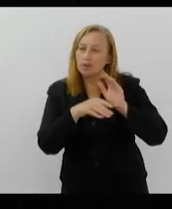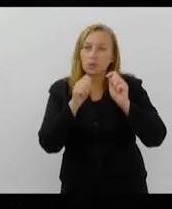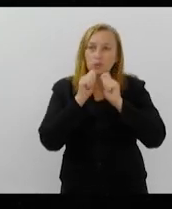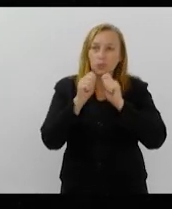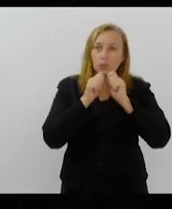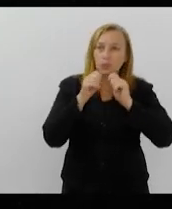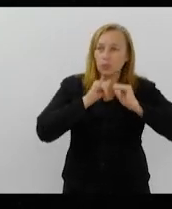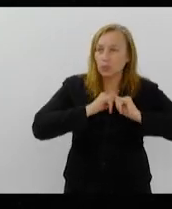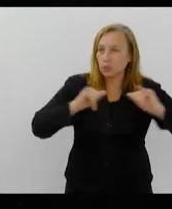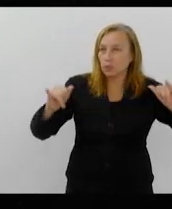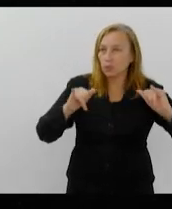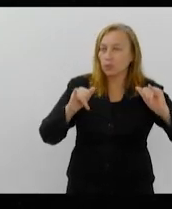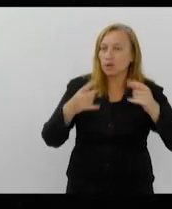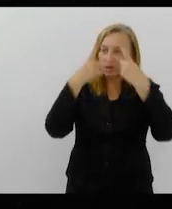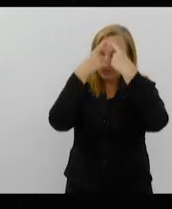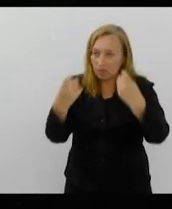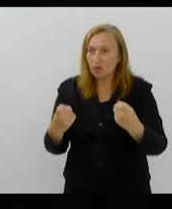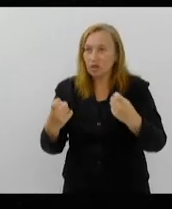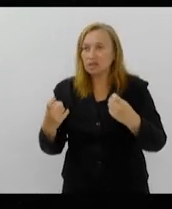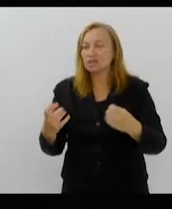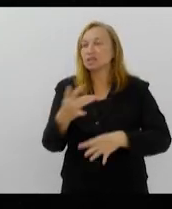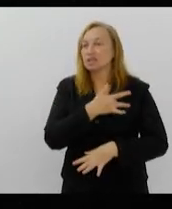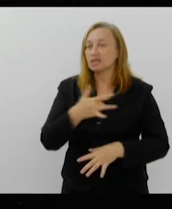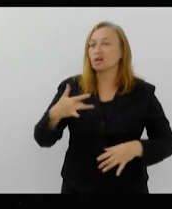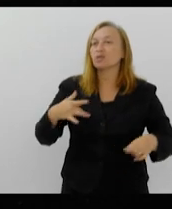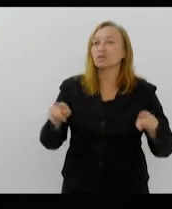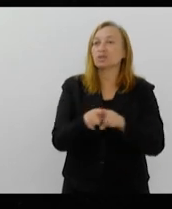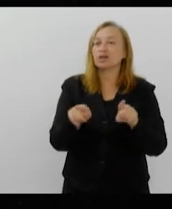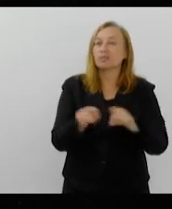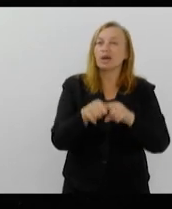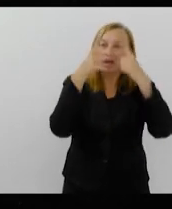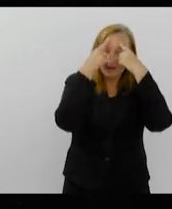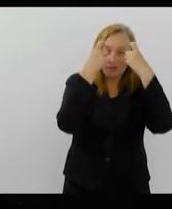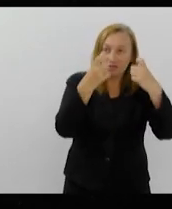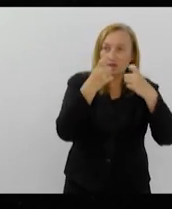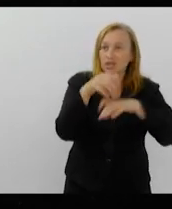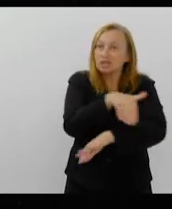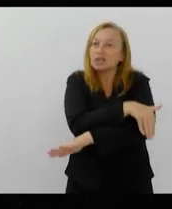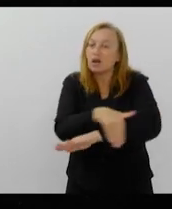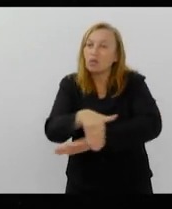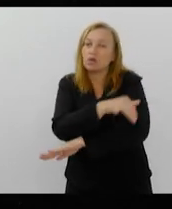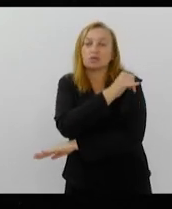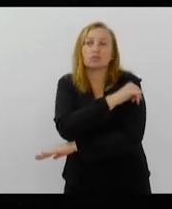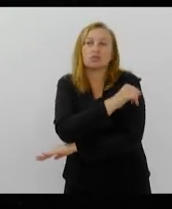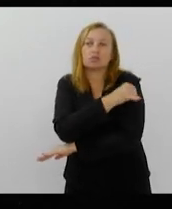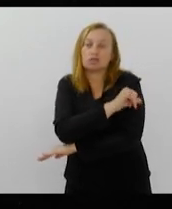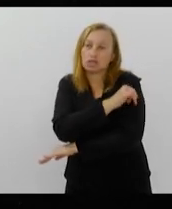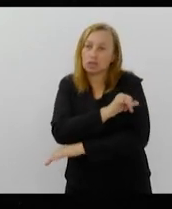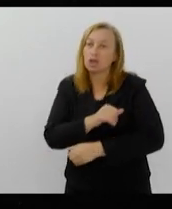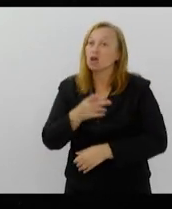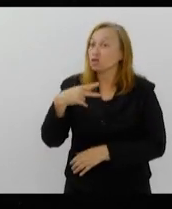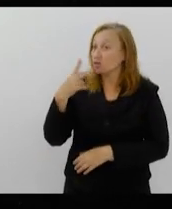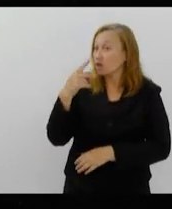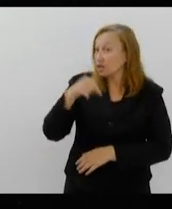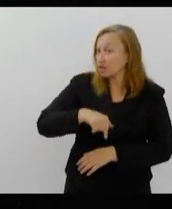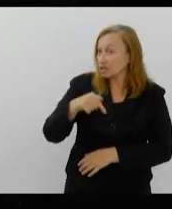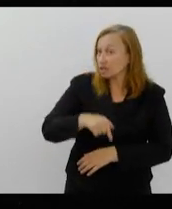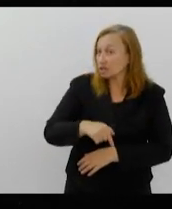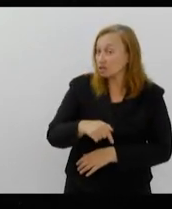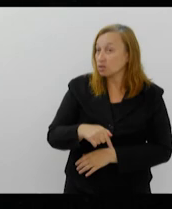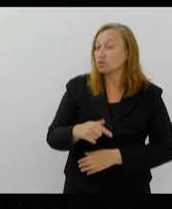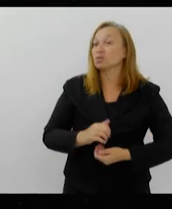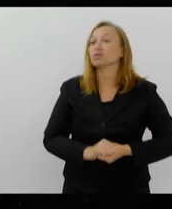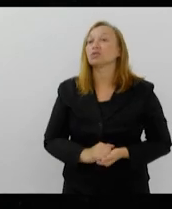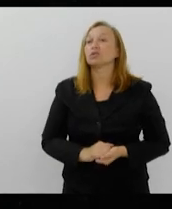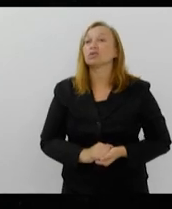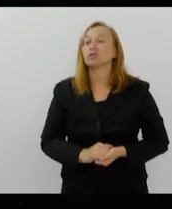mais a violência na saúde, mas a violência também nas ruas do Rio de Janeiro. Estou falando aqui do